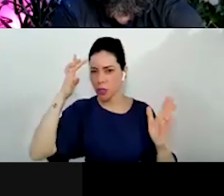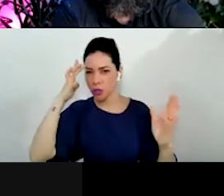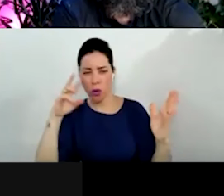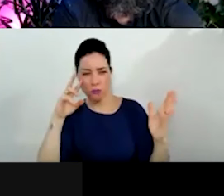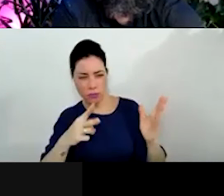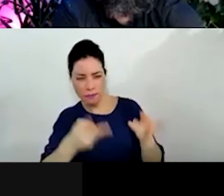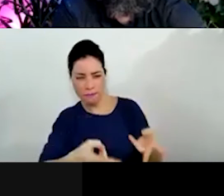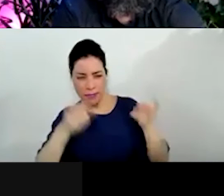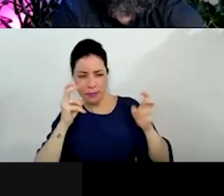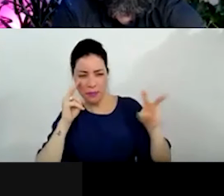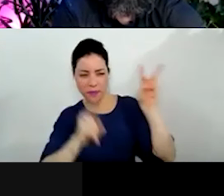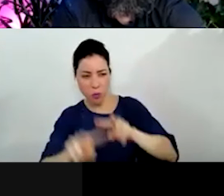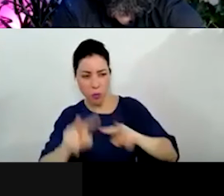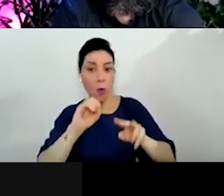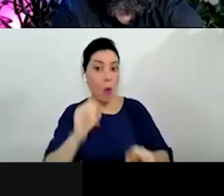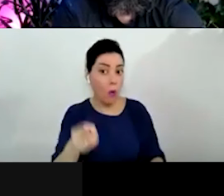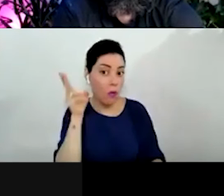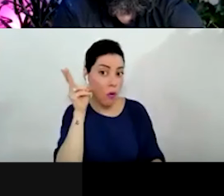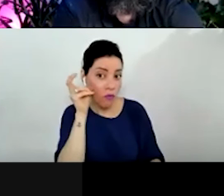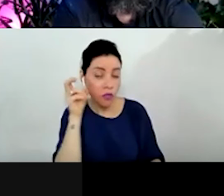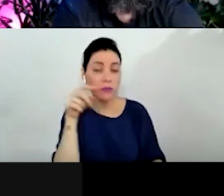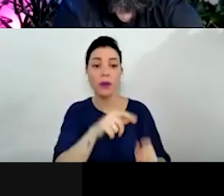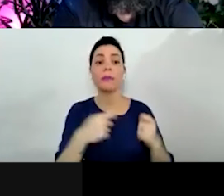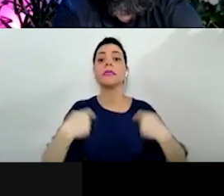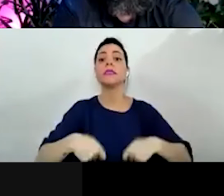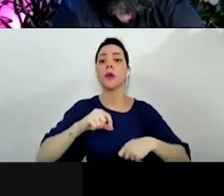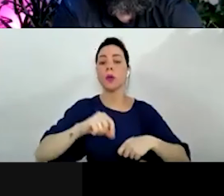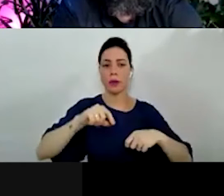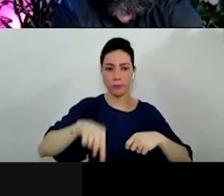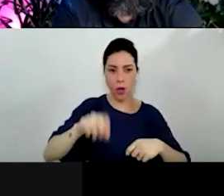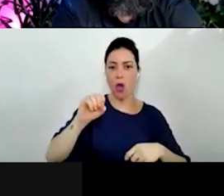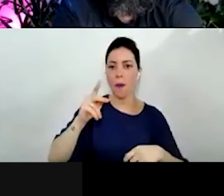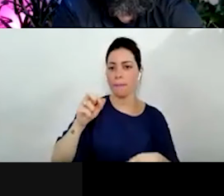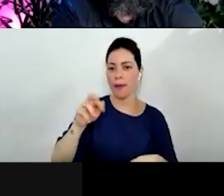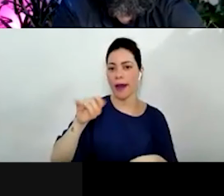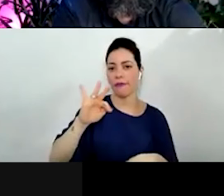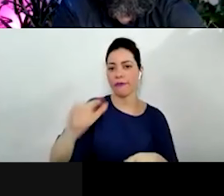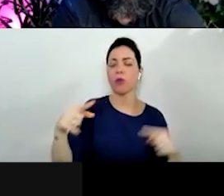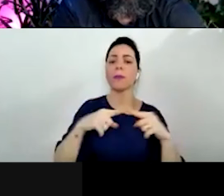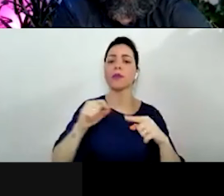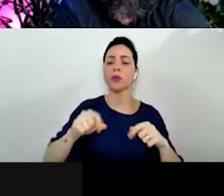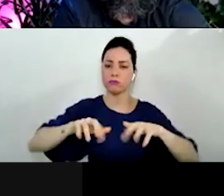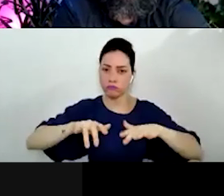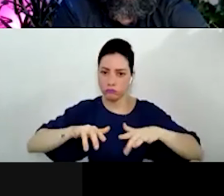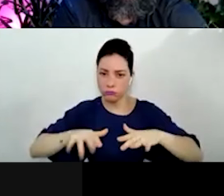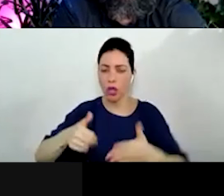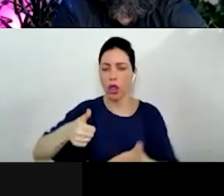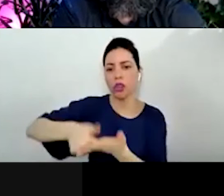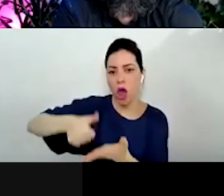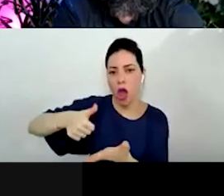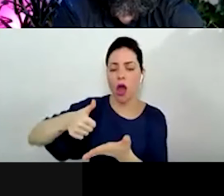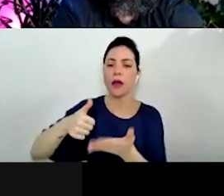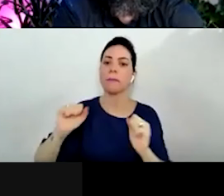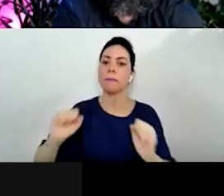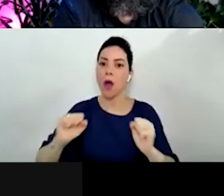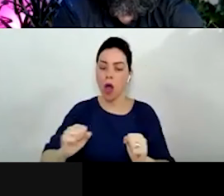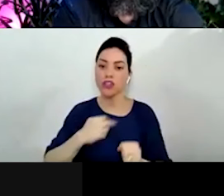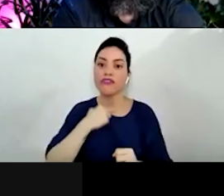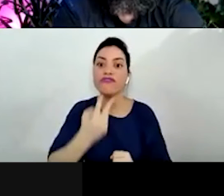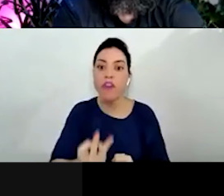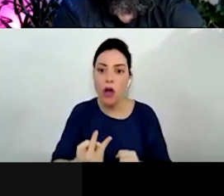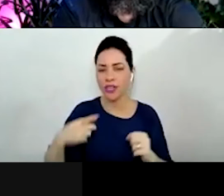conteúdo precisa ser operável por teclado por Mouse por toque por voz existem